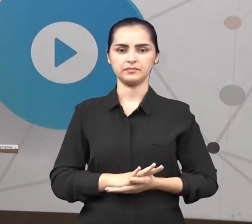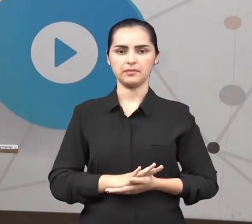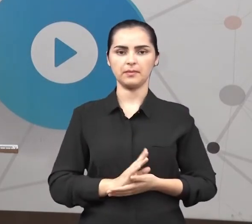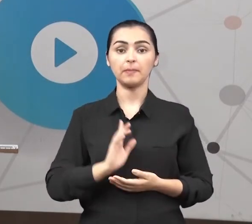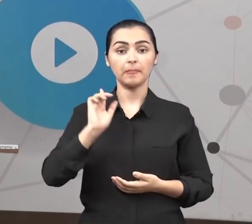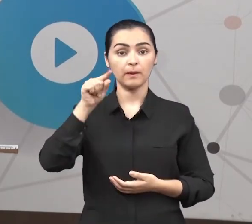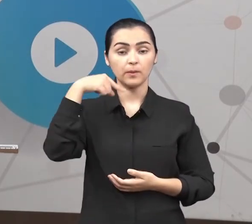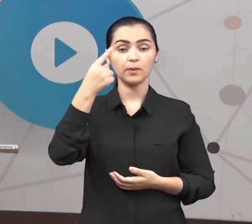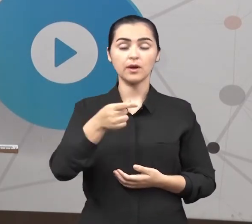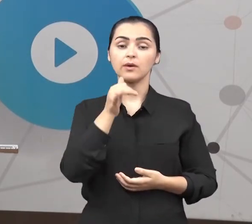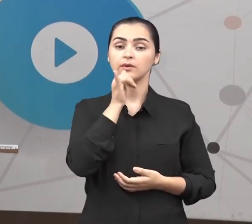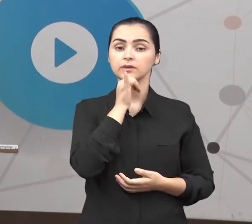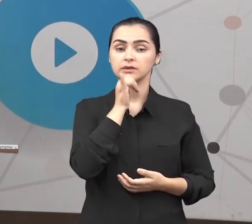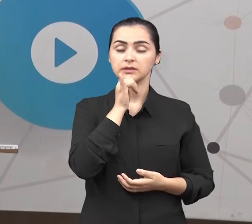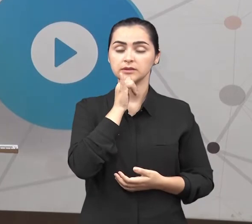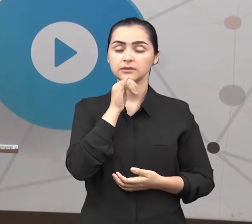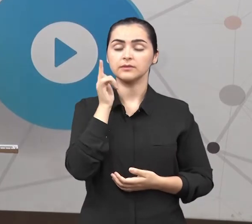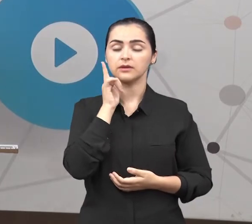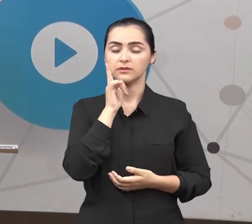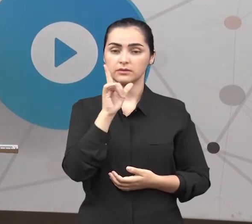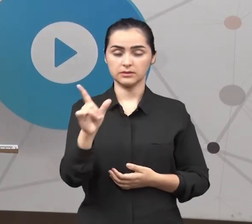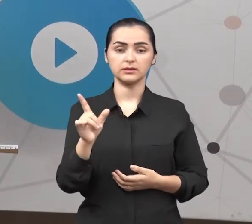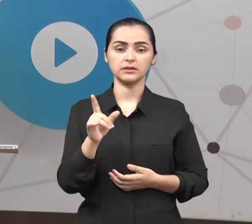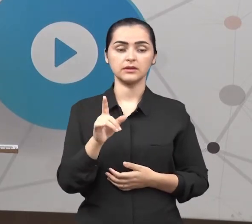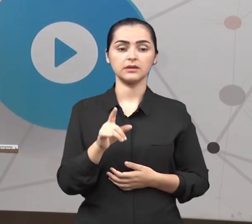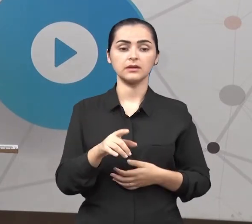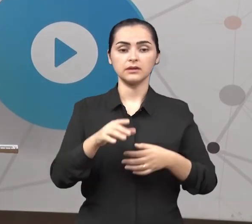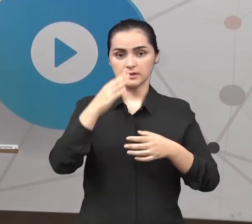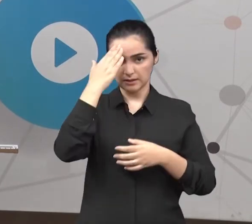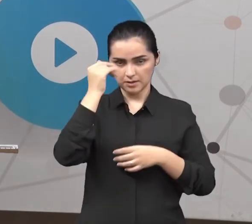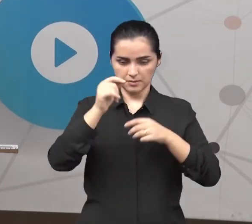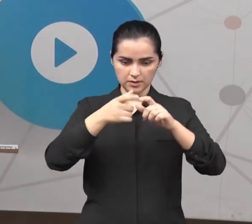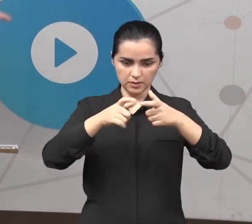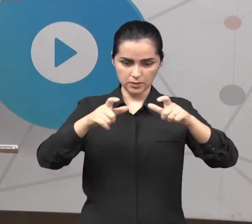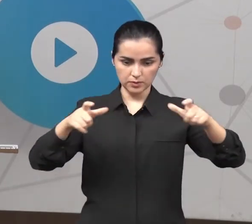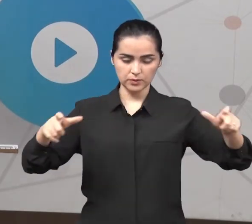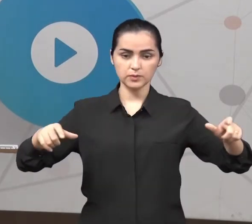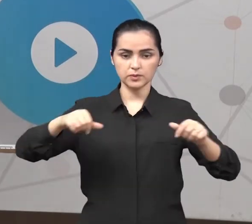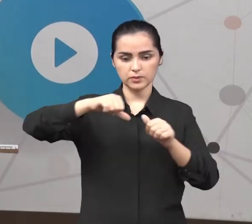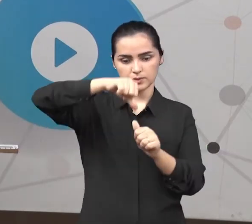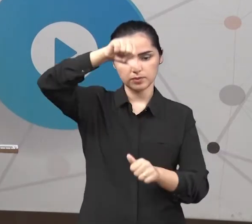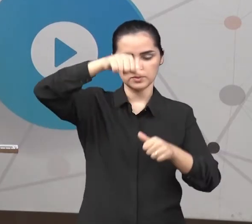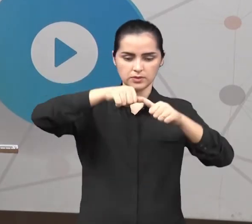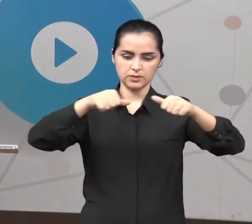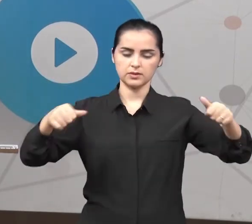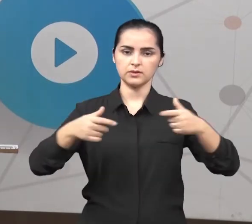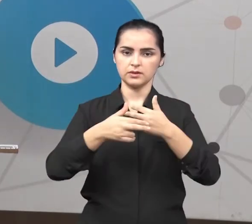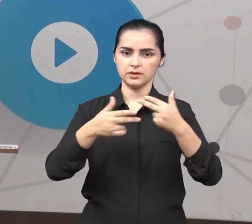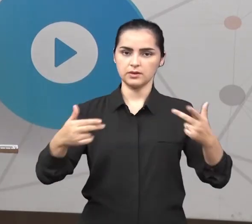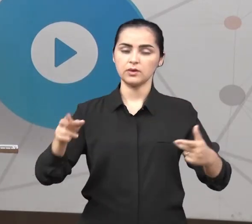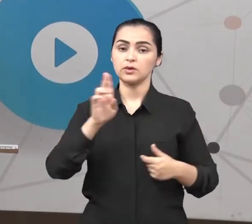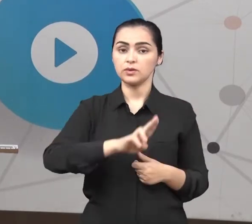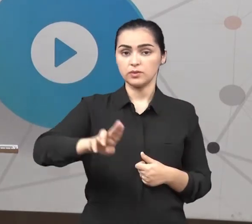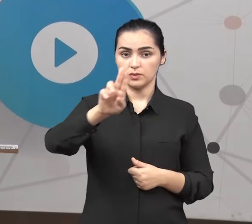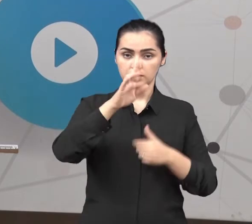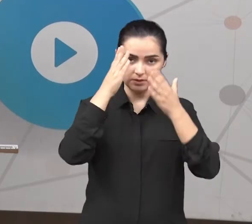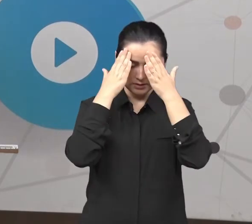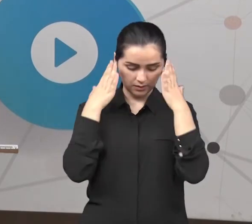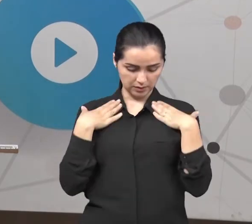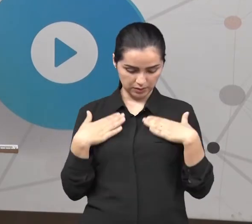Uma outra forma de medir que nós podemos usar no nosso corpo é